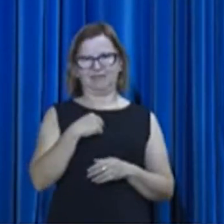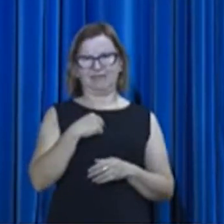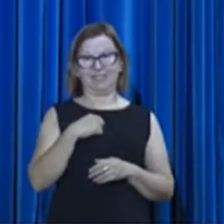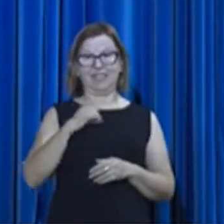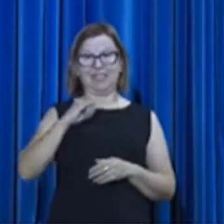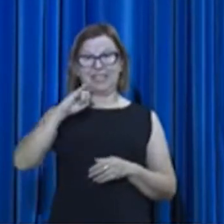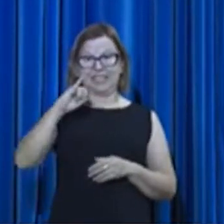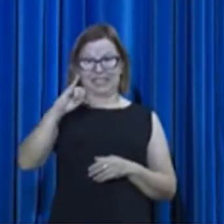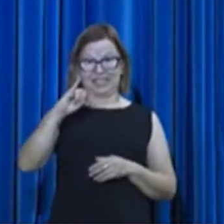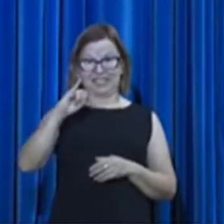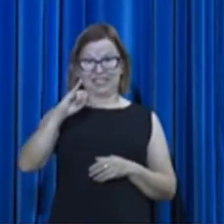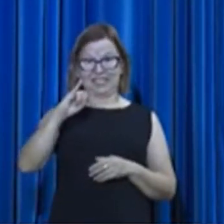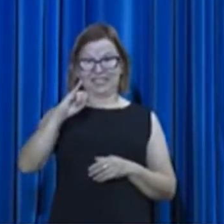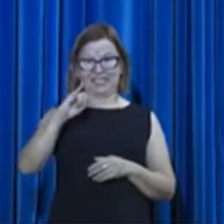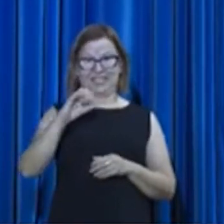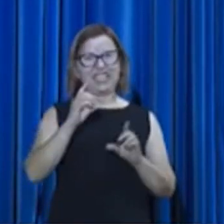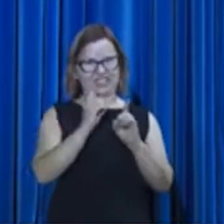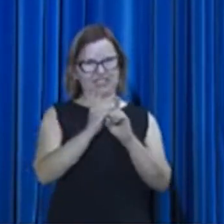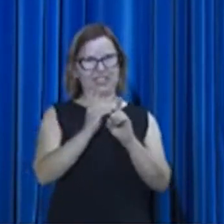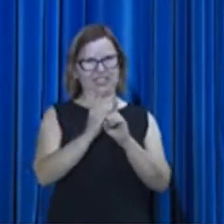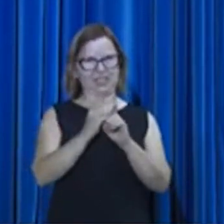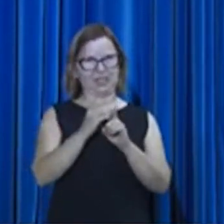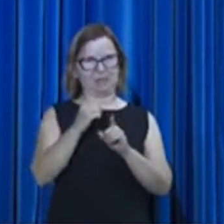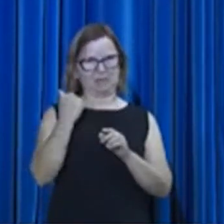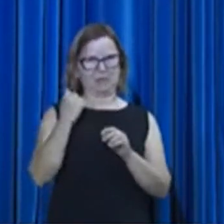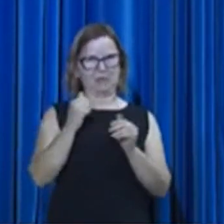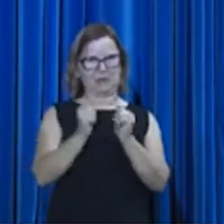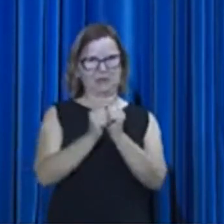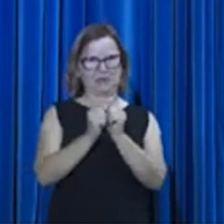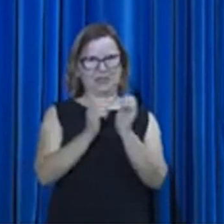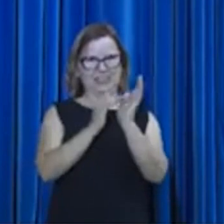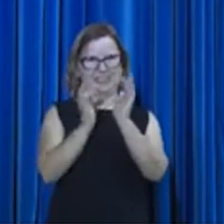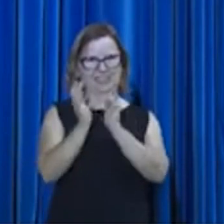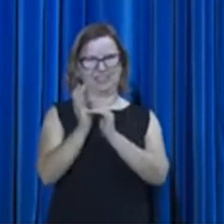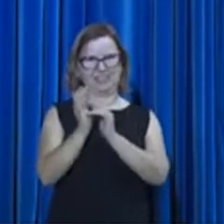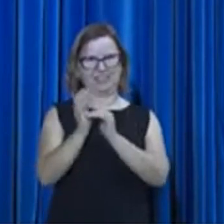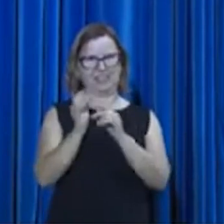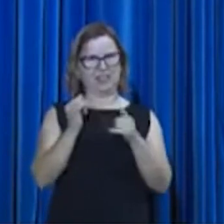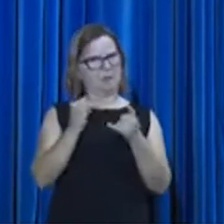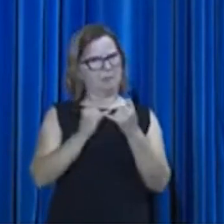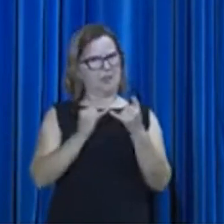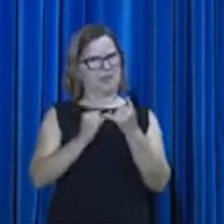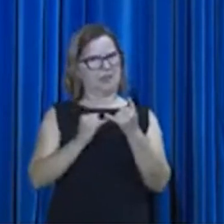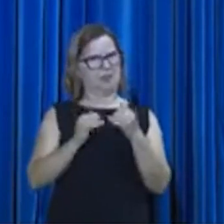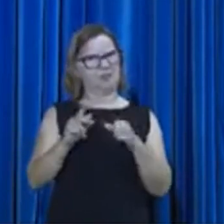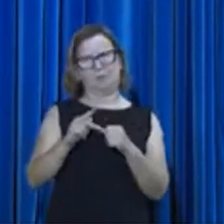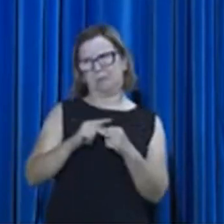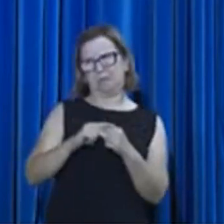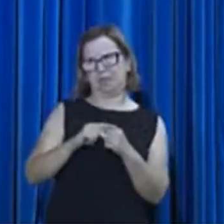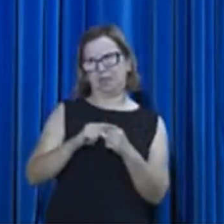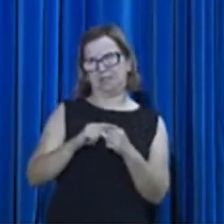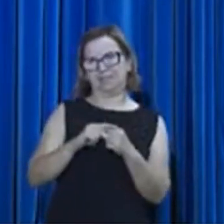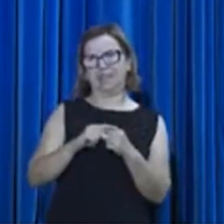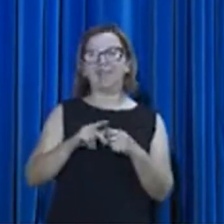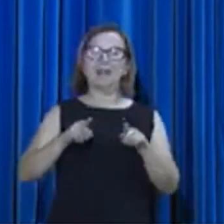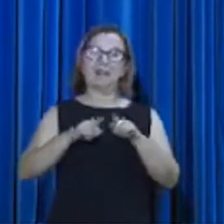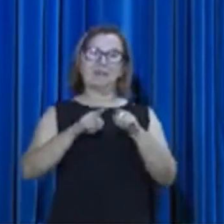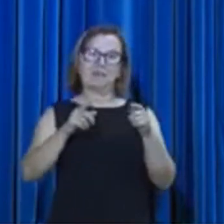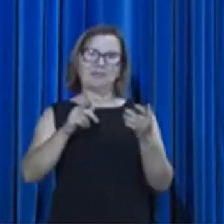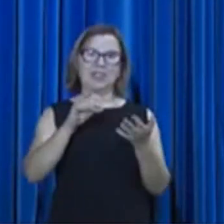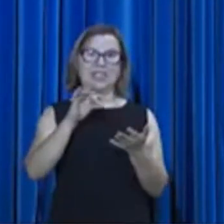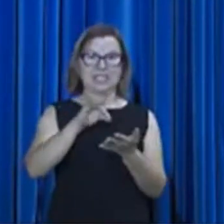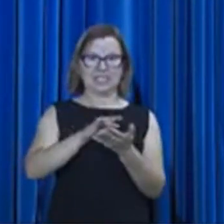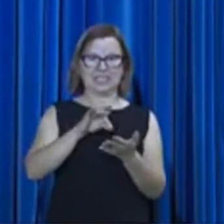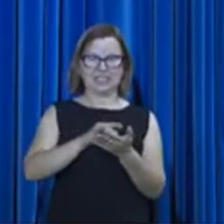nos pareçamos mais com Pedro. Talvez como um outro discípulo. Mas a realidade é que